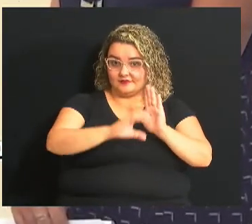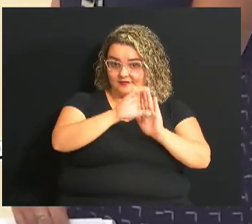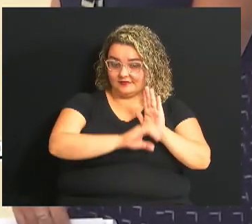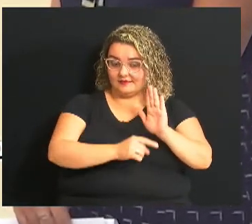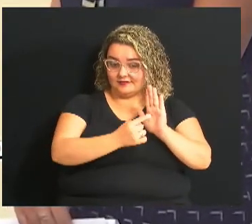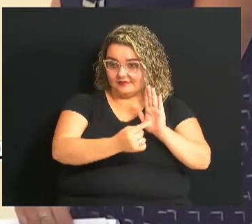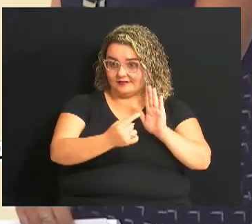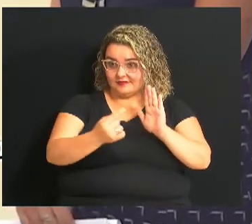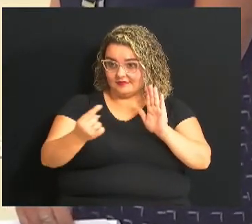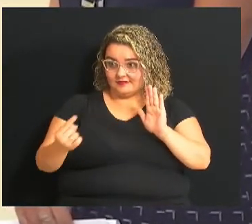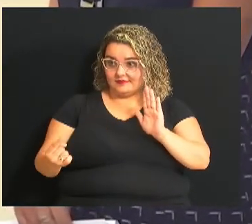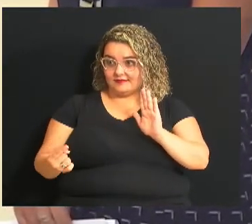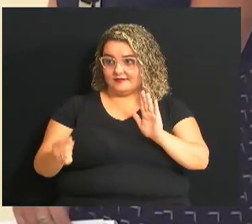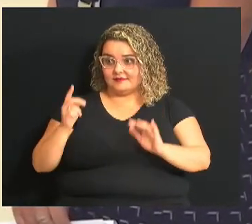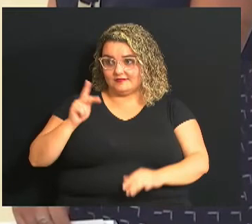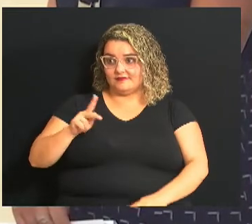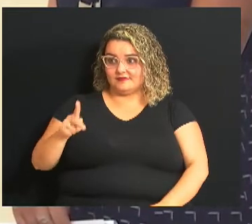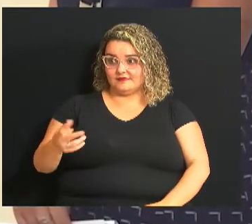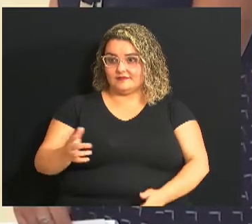de educadores